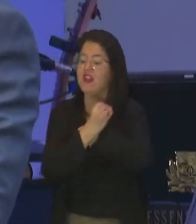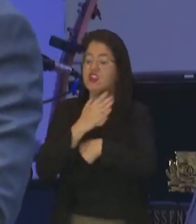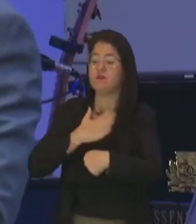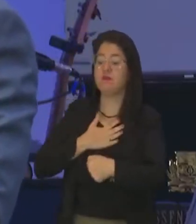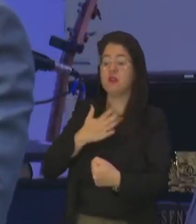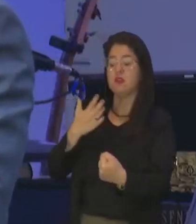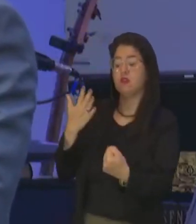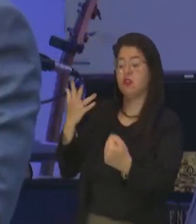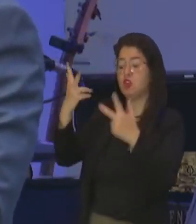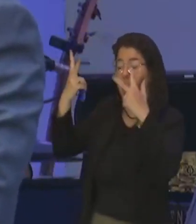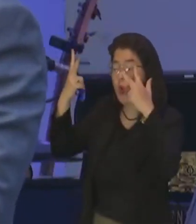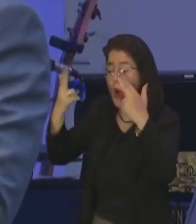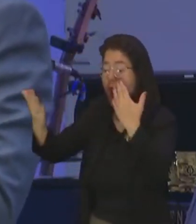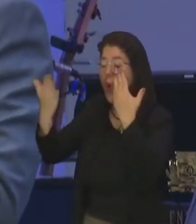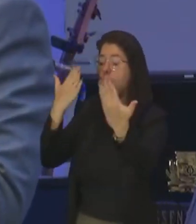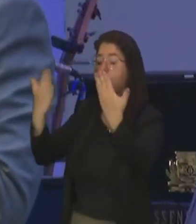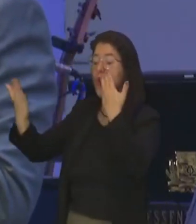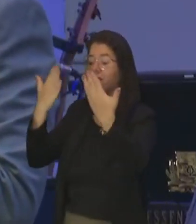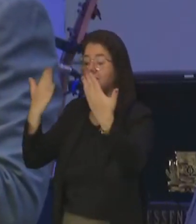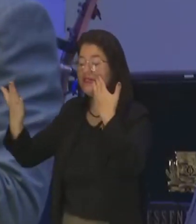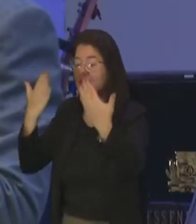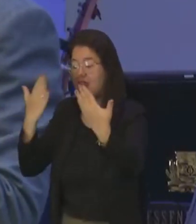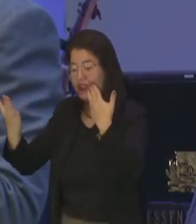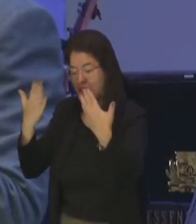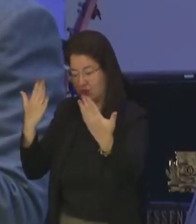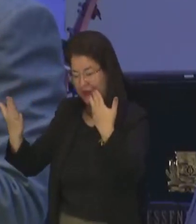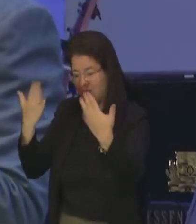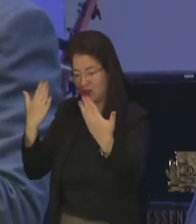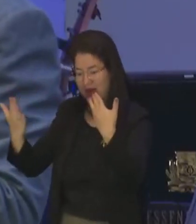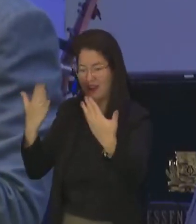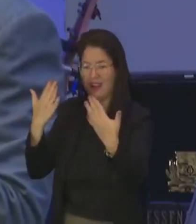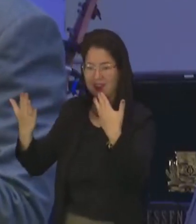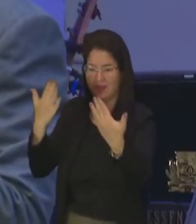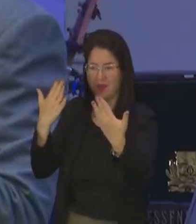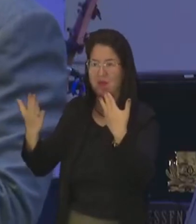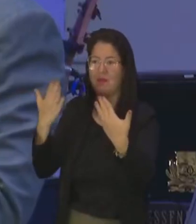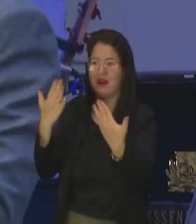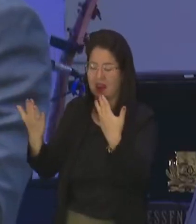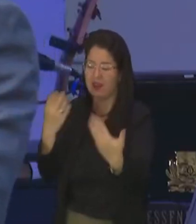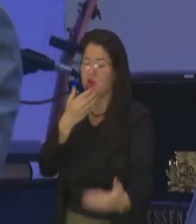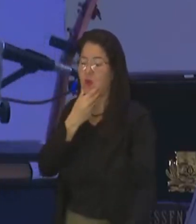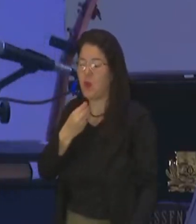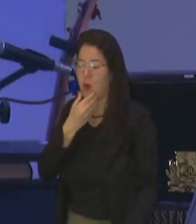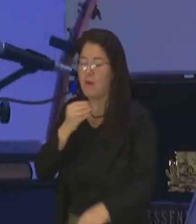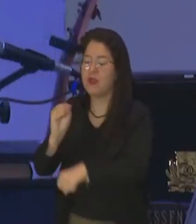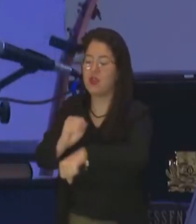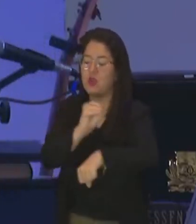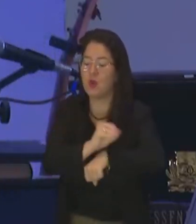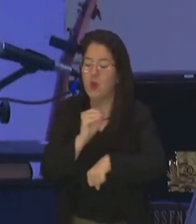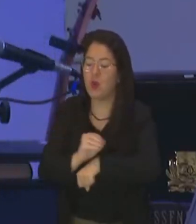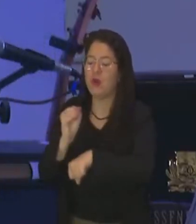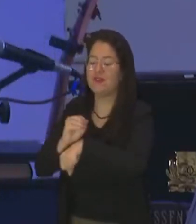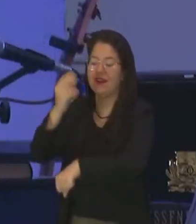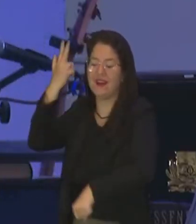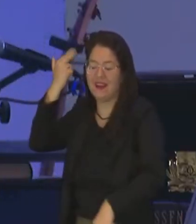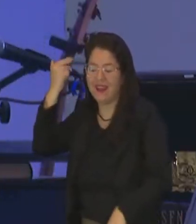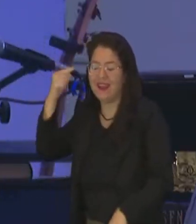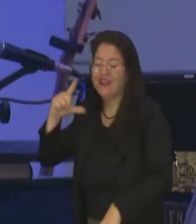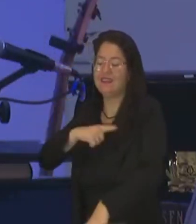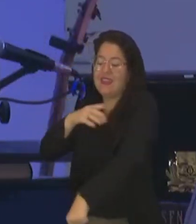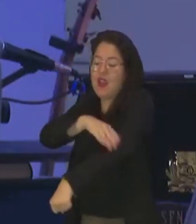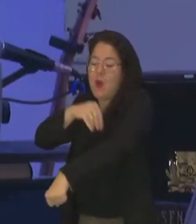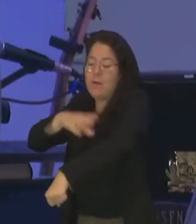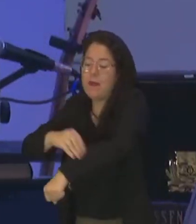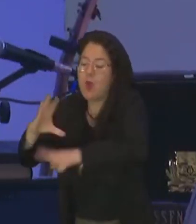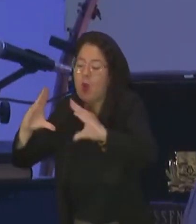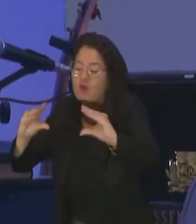um cuidador dos animais do tipo do veado que tem o cabelo macio. Mais ou menos isso, né?